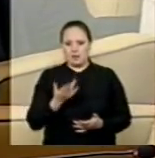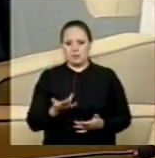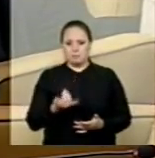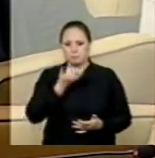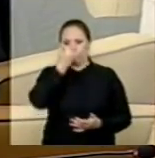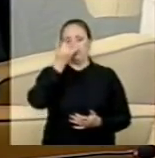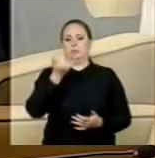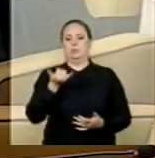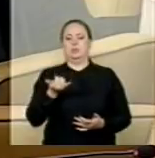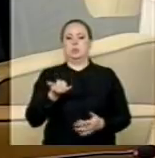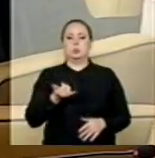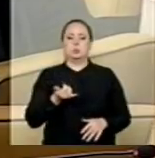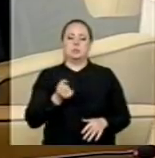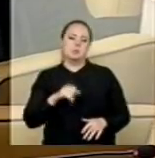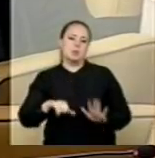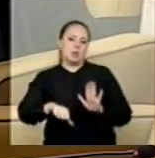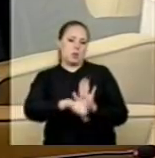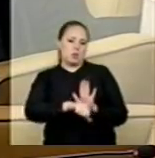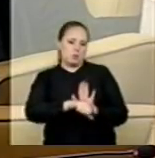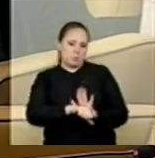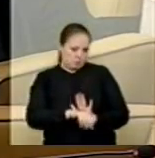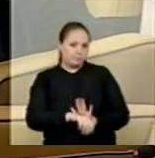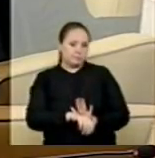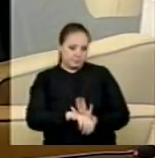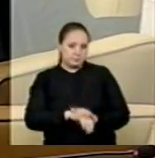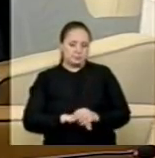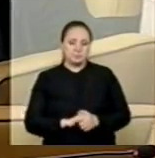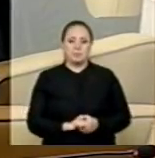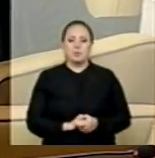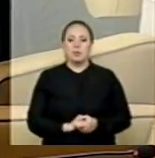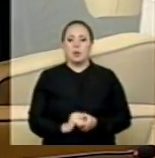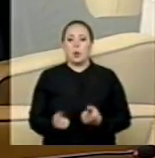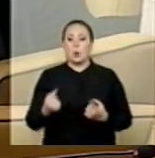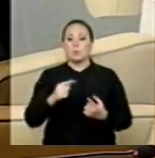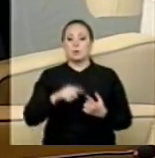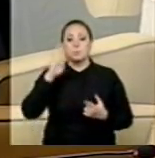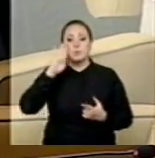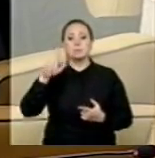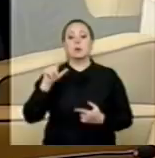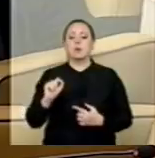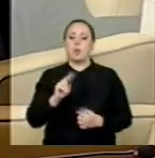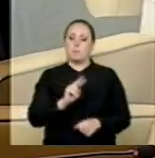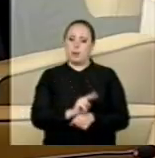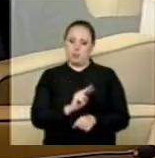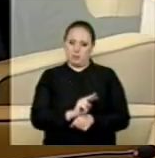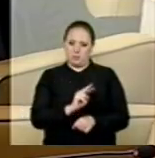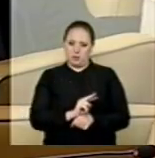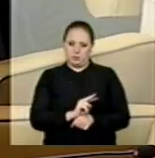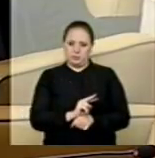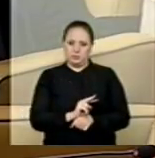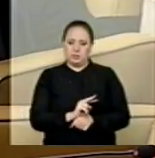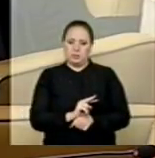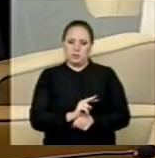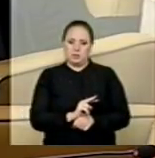na prática de ato criminoso. O objetivo maior do preceito é preservar, tanto